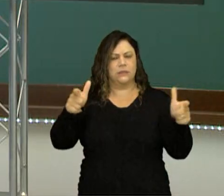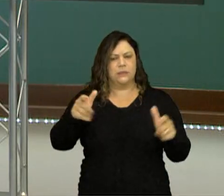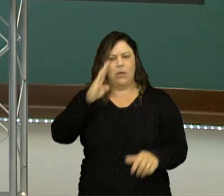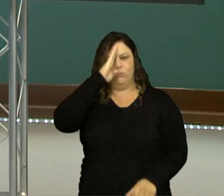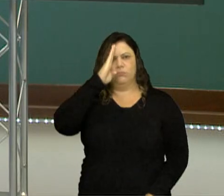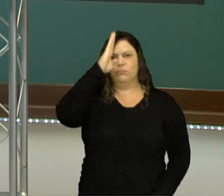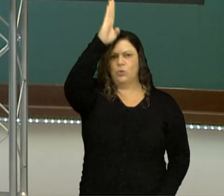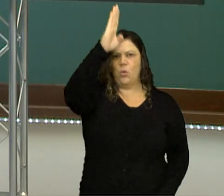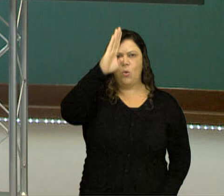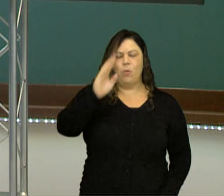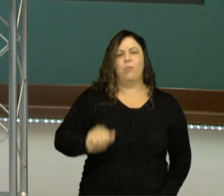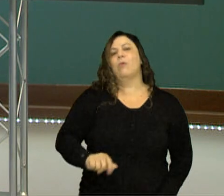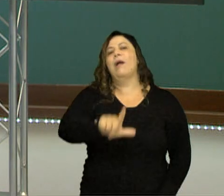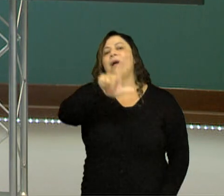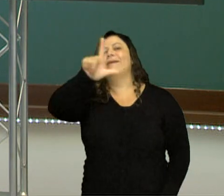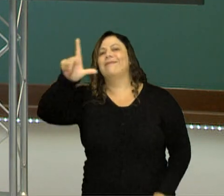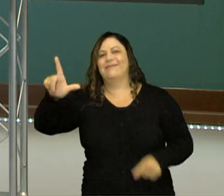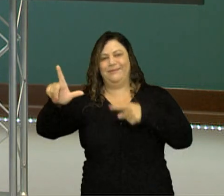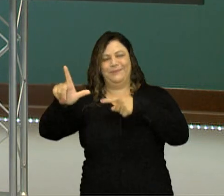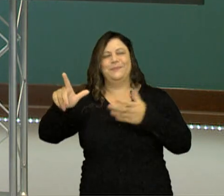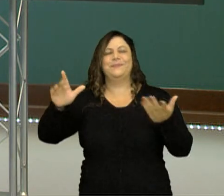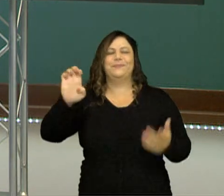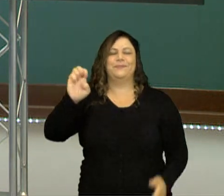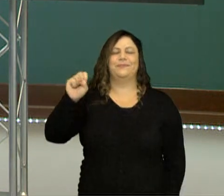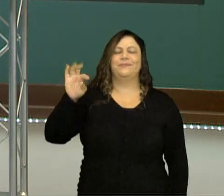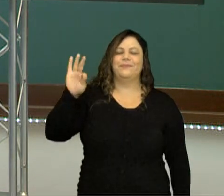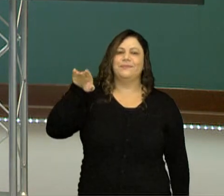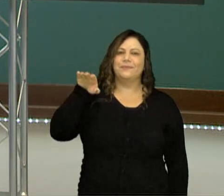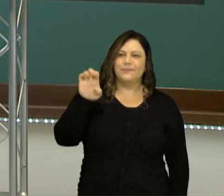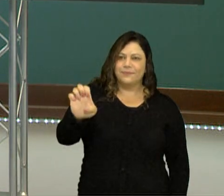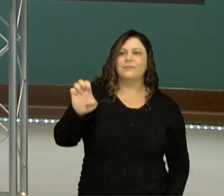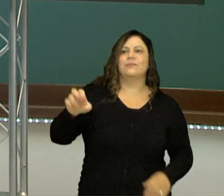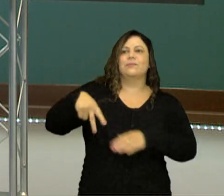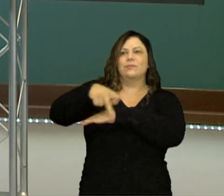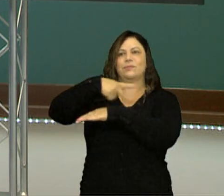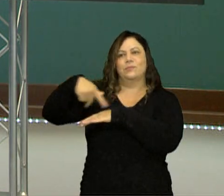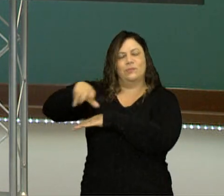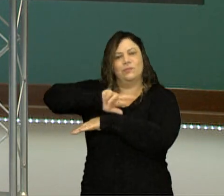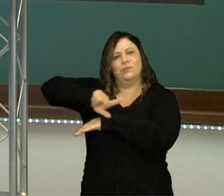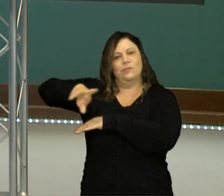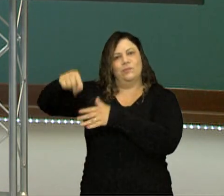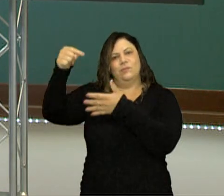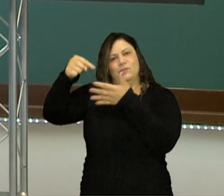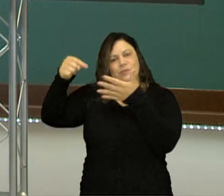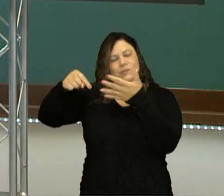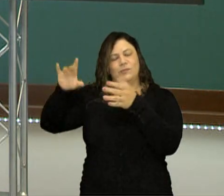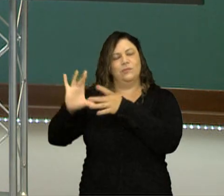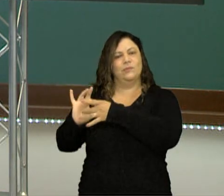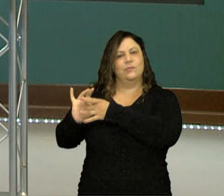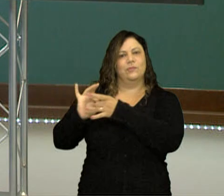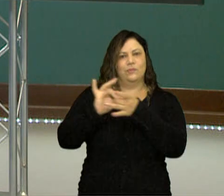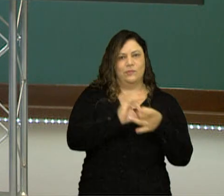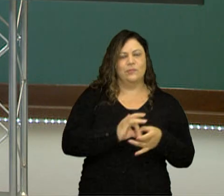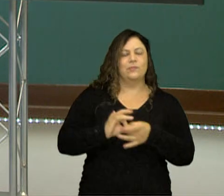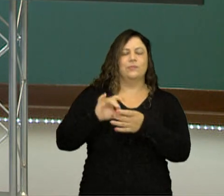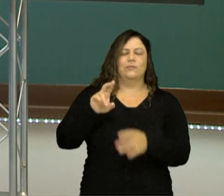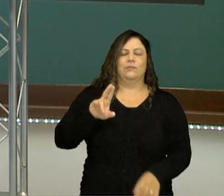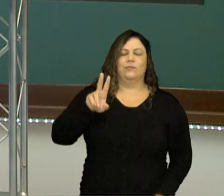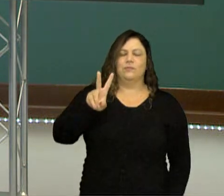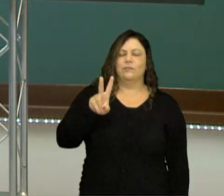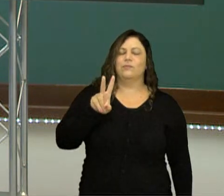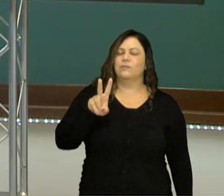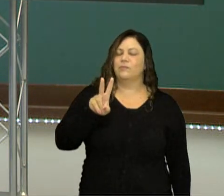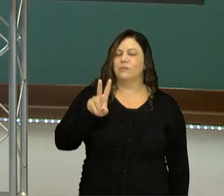ao leste. Veja que quem ficava ao leste, você tinha alguns países e principalmente a União Soviética. Então a